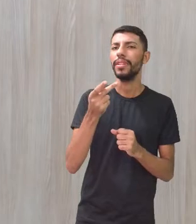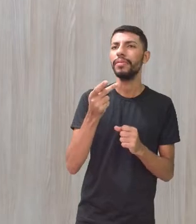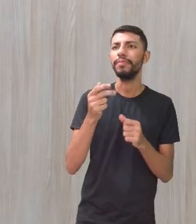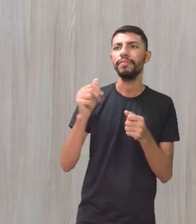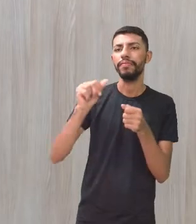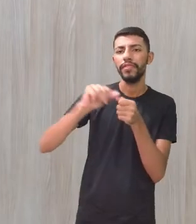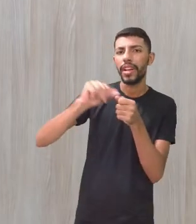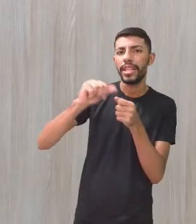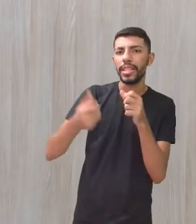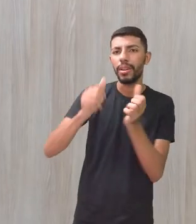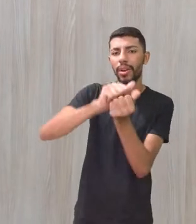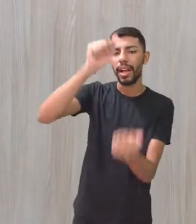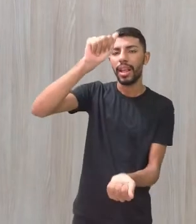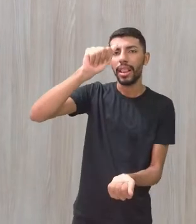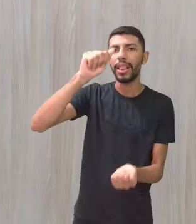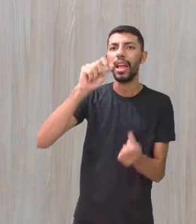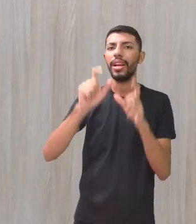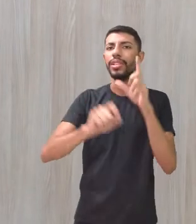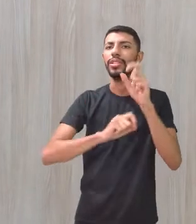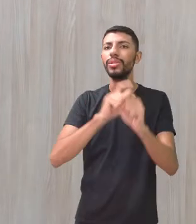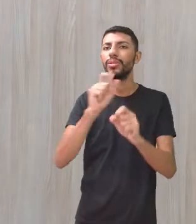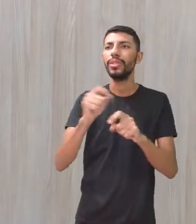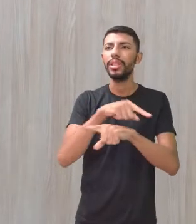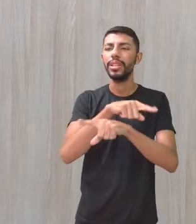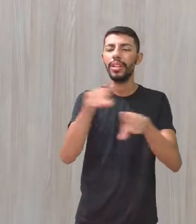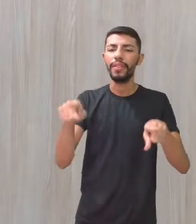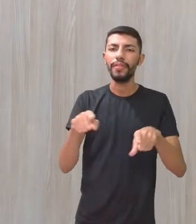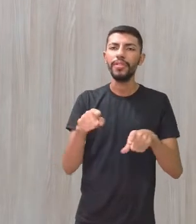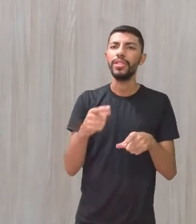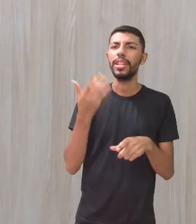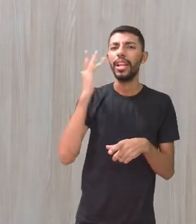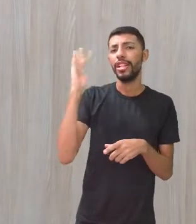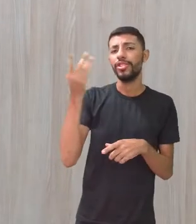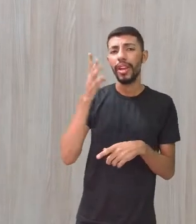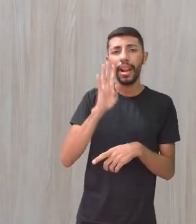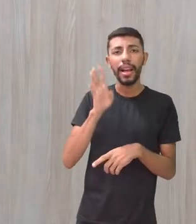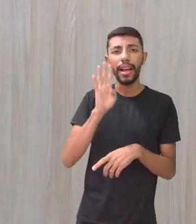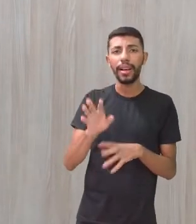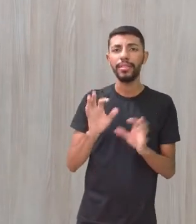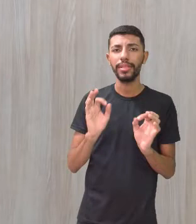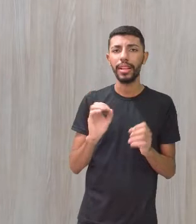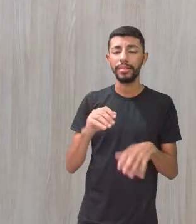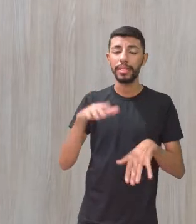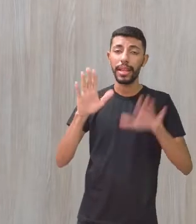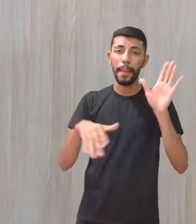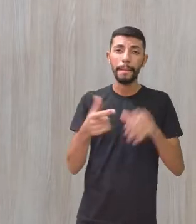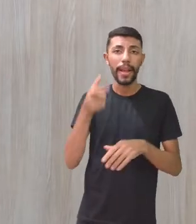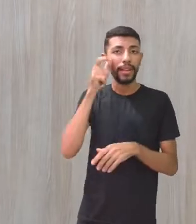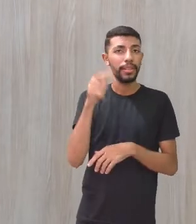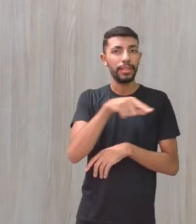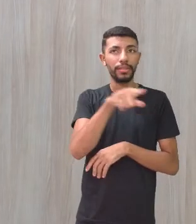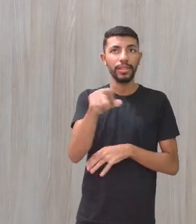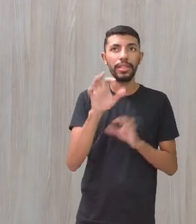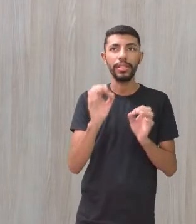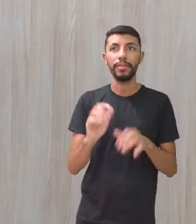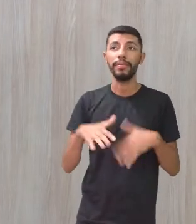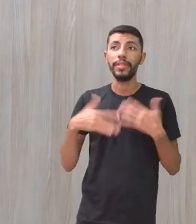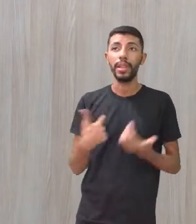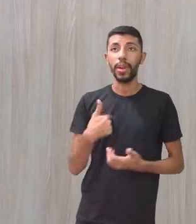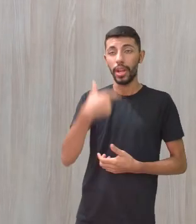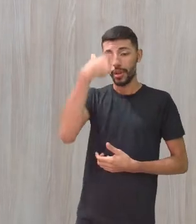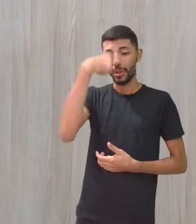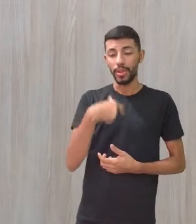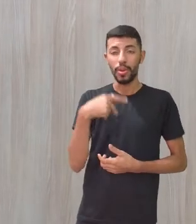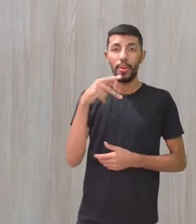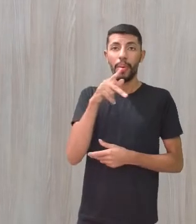acharem que é legal, dependendo do interesse de vocês. Eu sou uma pessoa muito musical, né, professora Adriana?